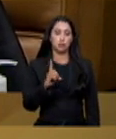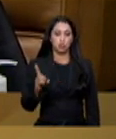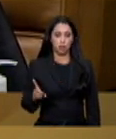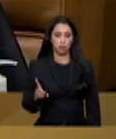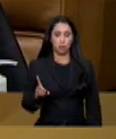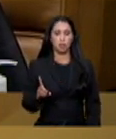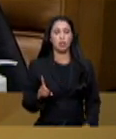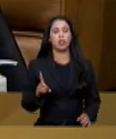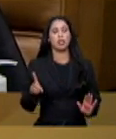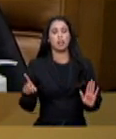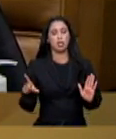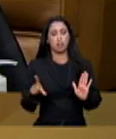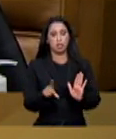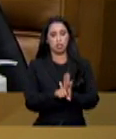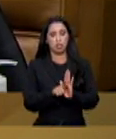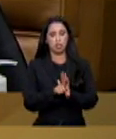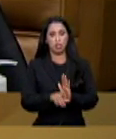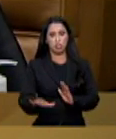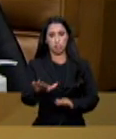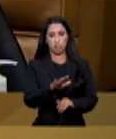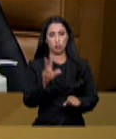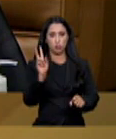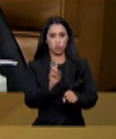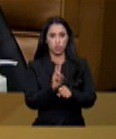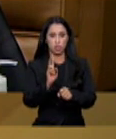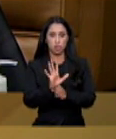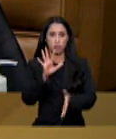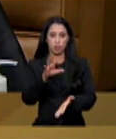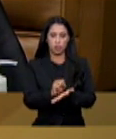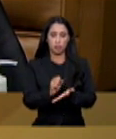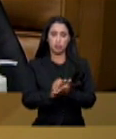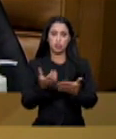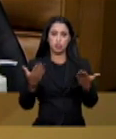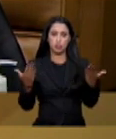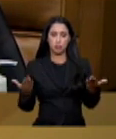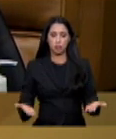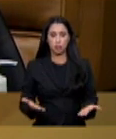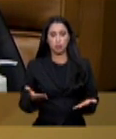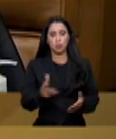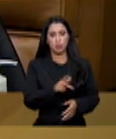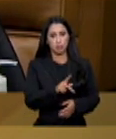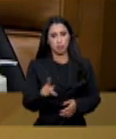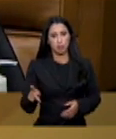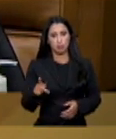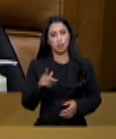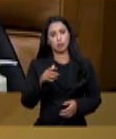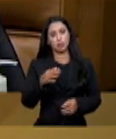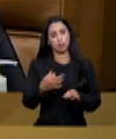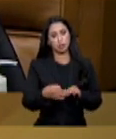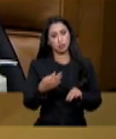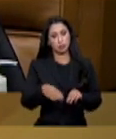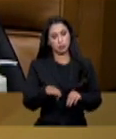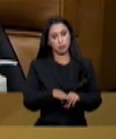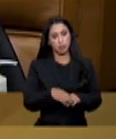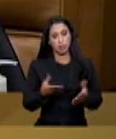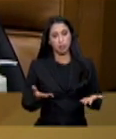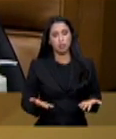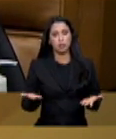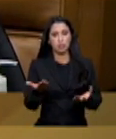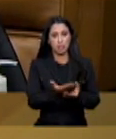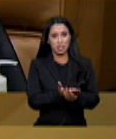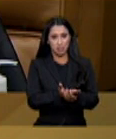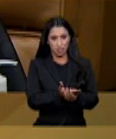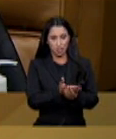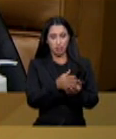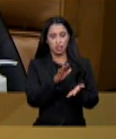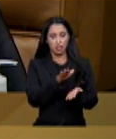Dessa maneira, senhor presidente, eminentes pares, entendo que no caso concreto há